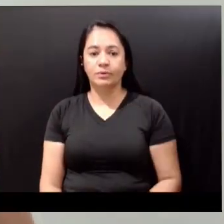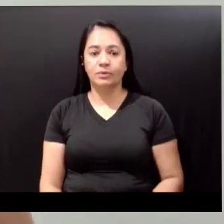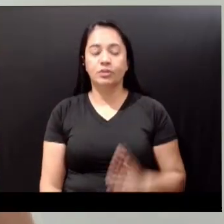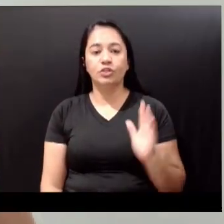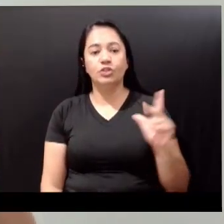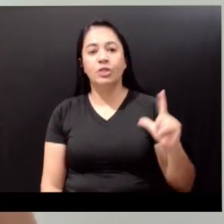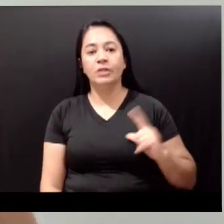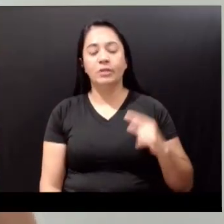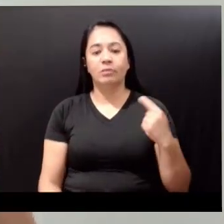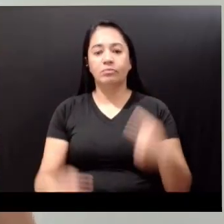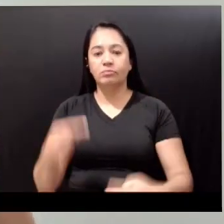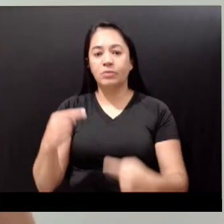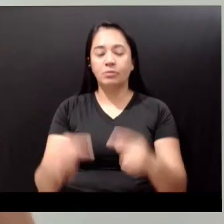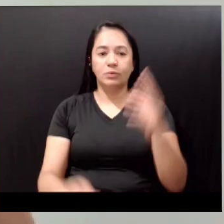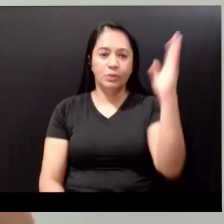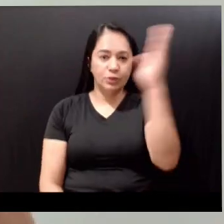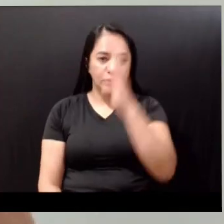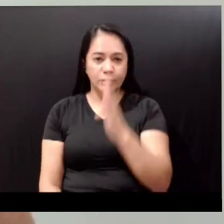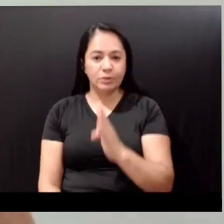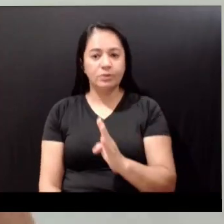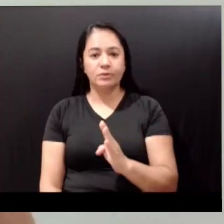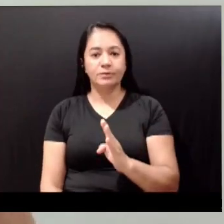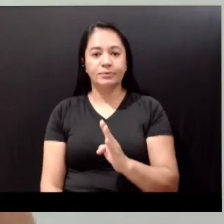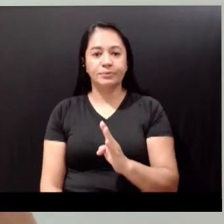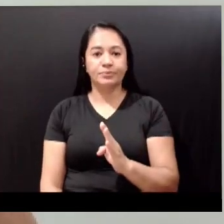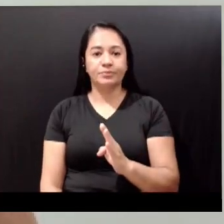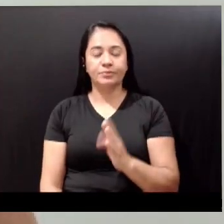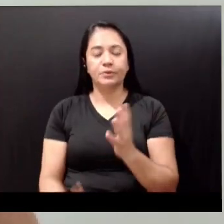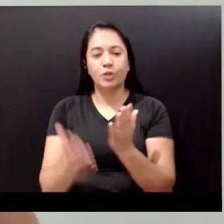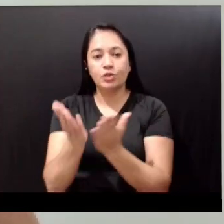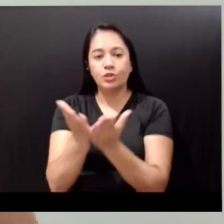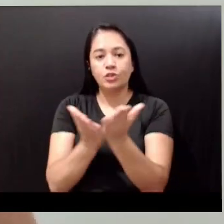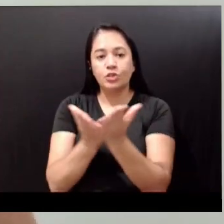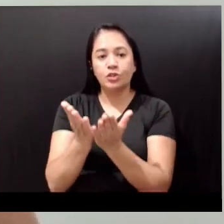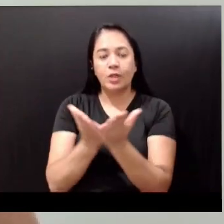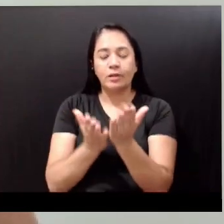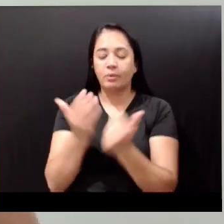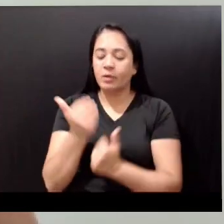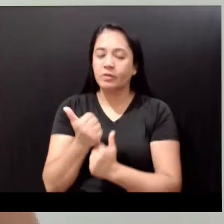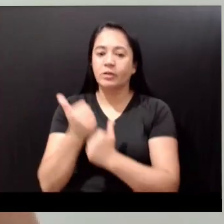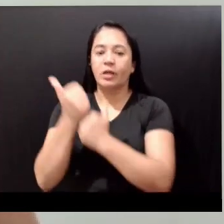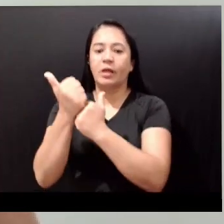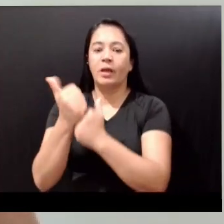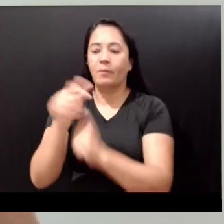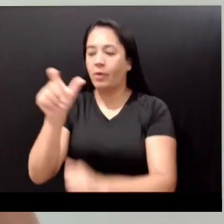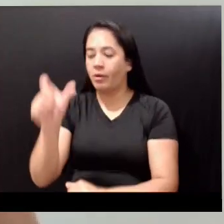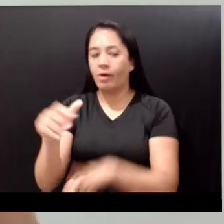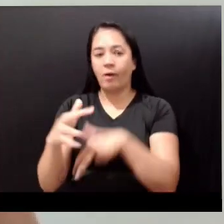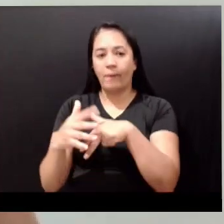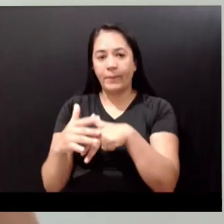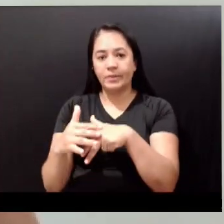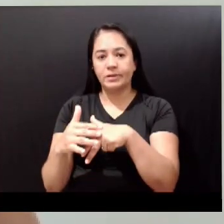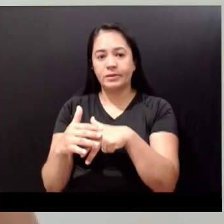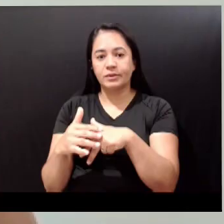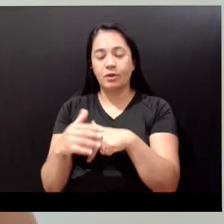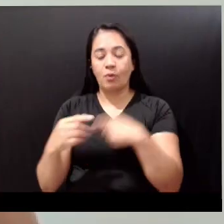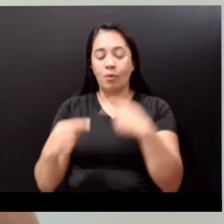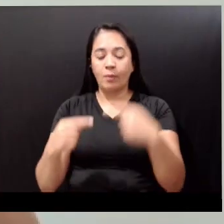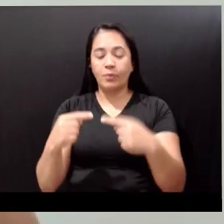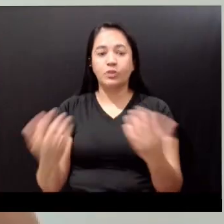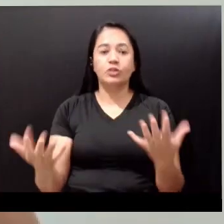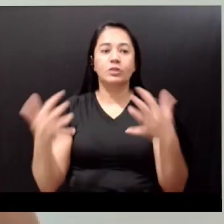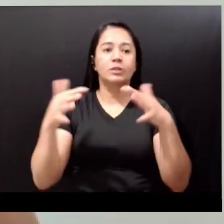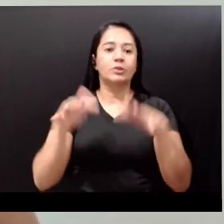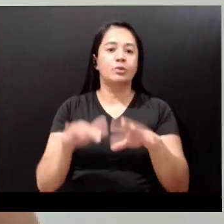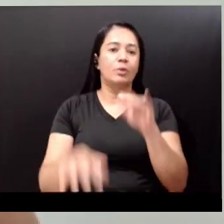esperamos é que exista uma política nacional de tratamento, de apoio a esse paciente que tem dor crônica. Uma política